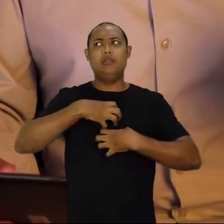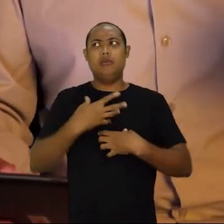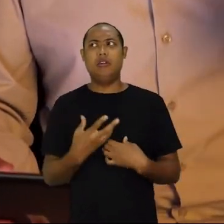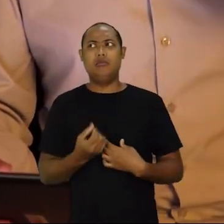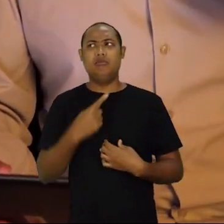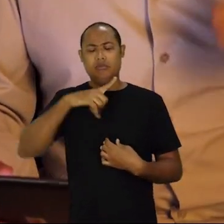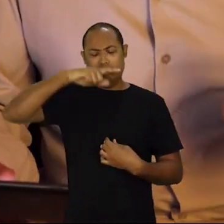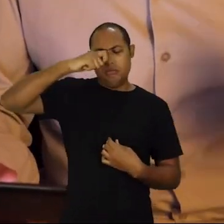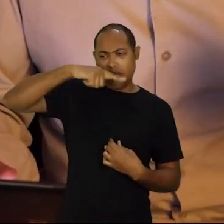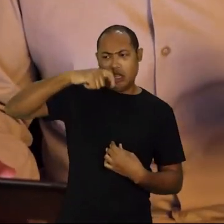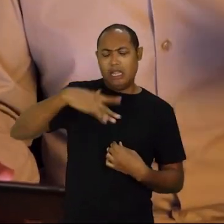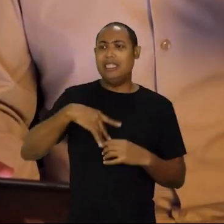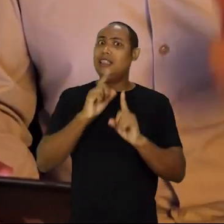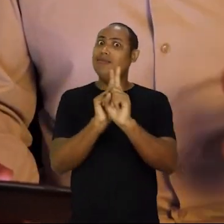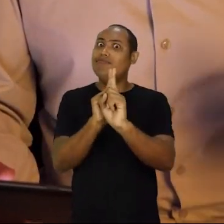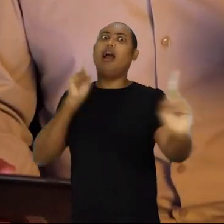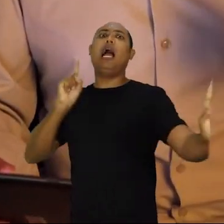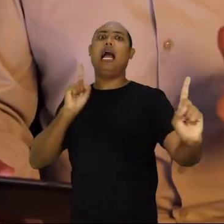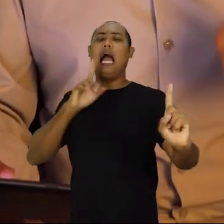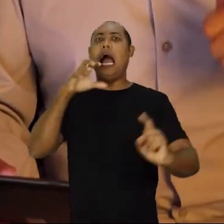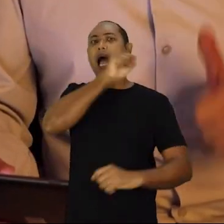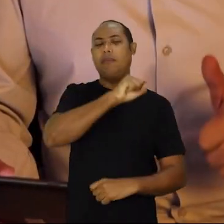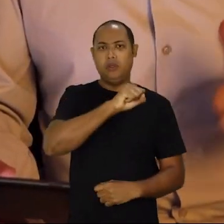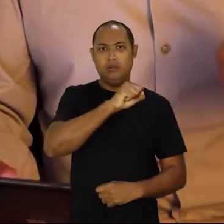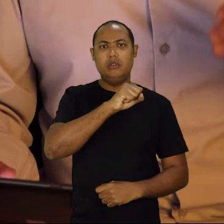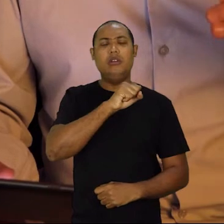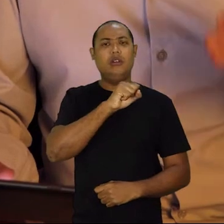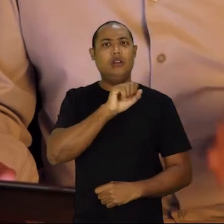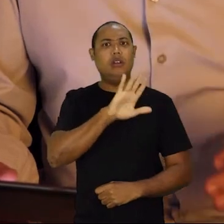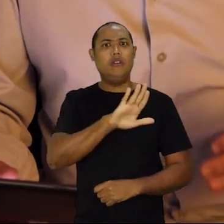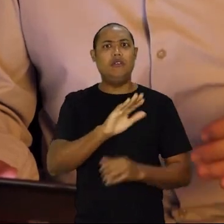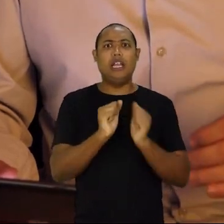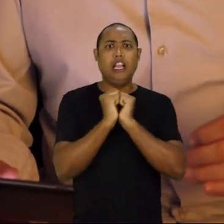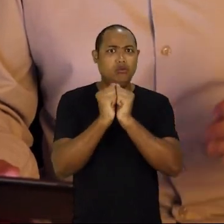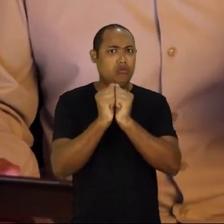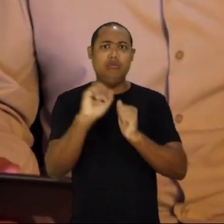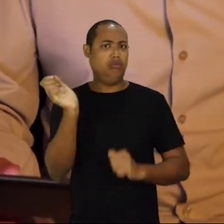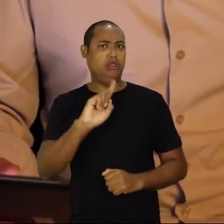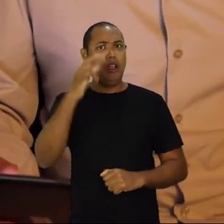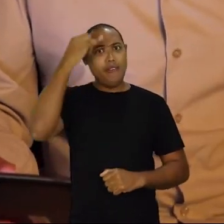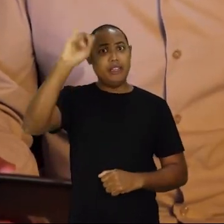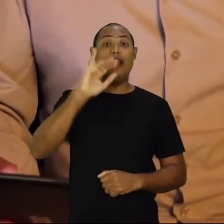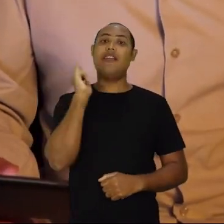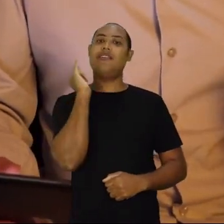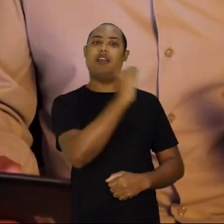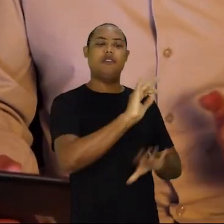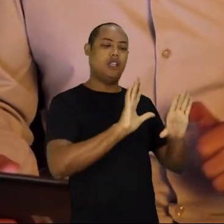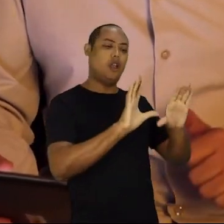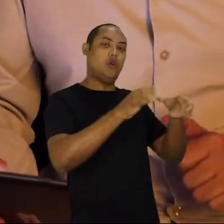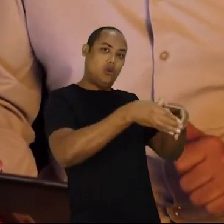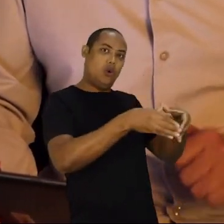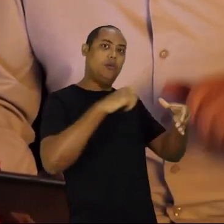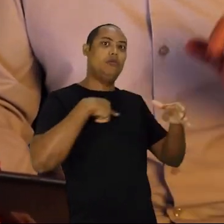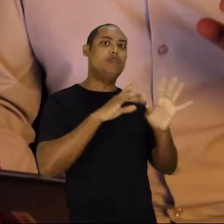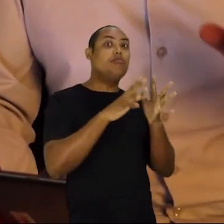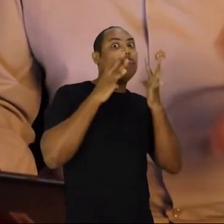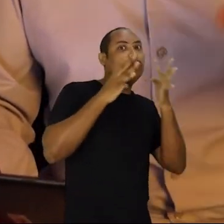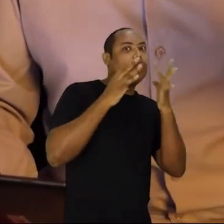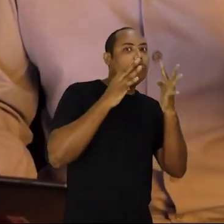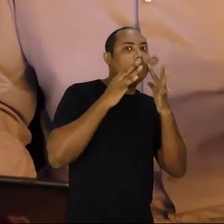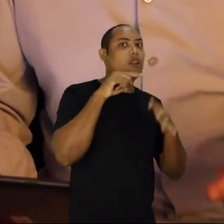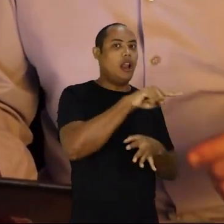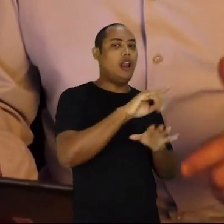que, sentindo algum sintoma da Covid, afaste-se imediatamente das atividades presenciais